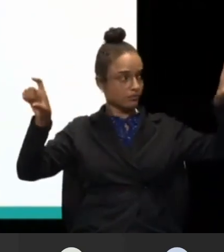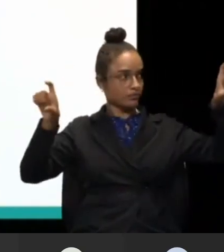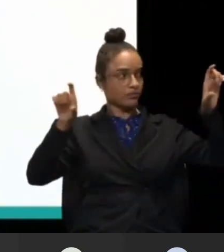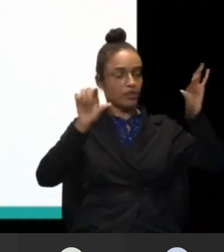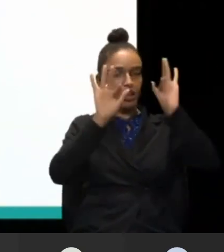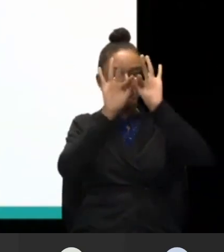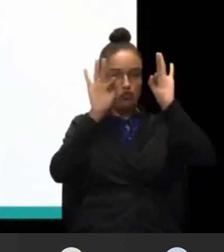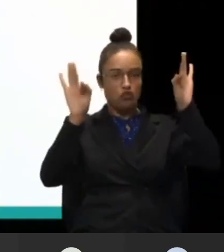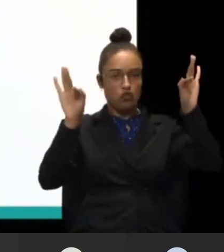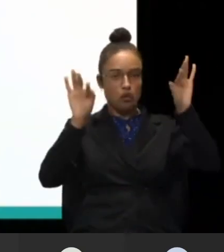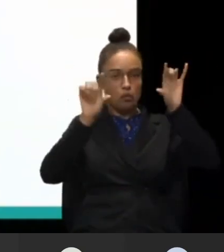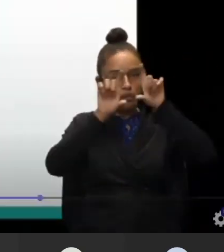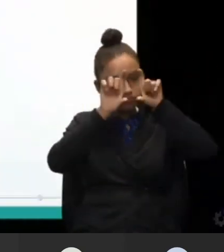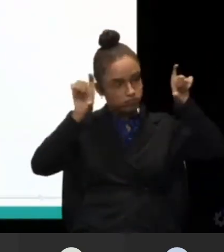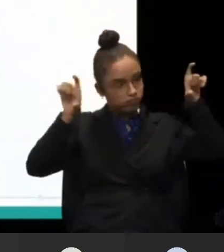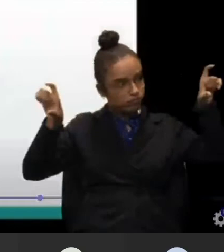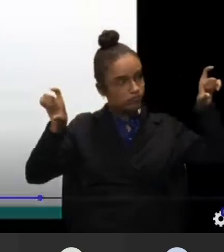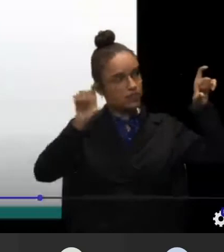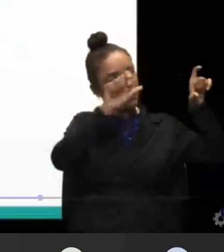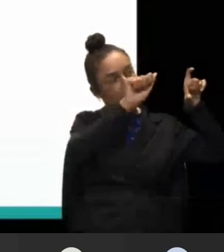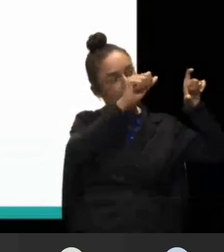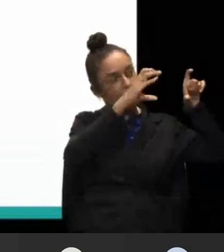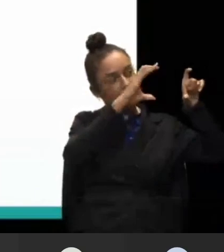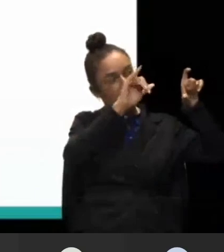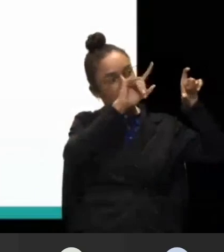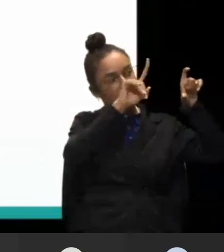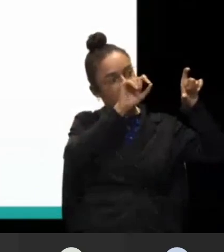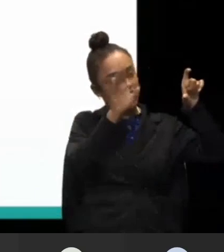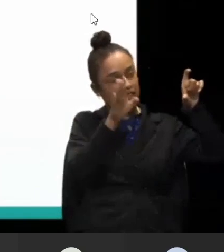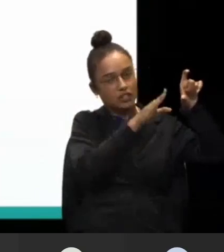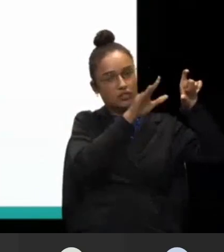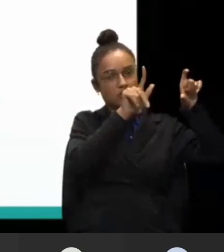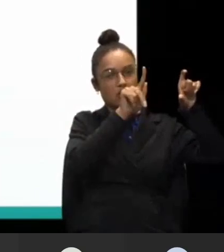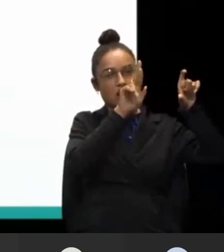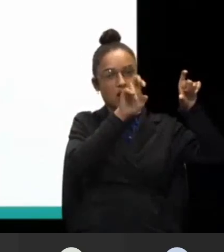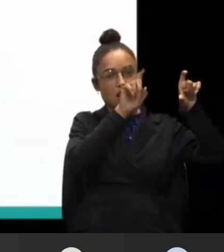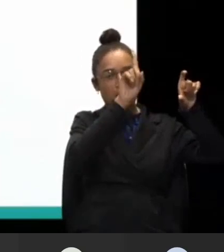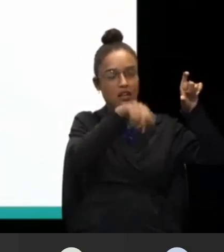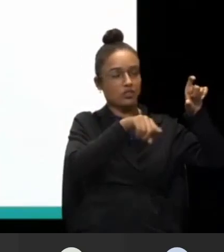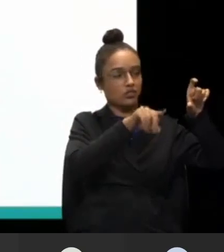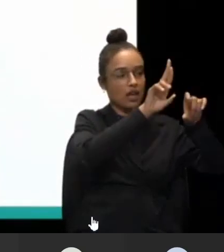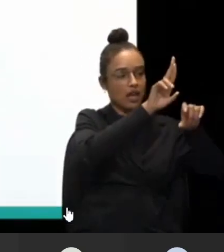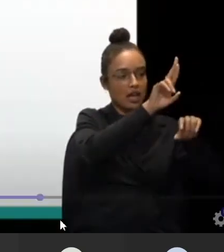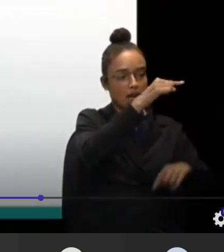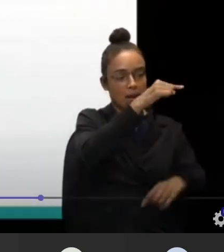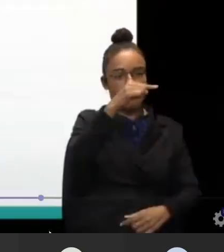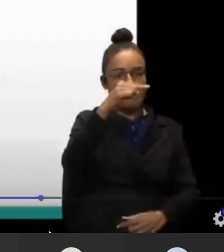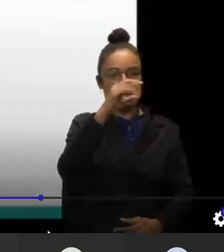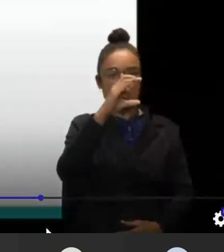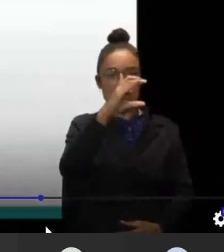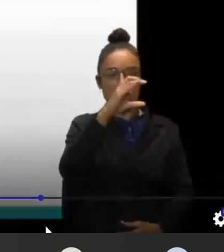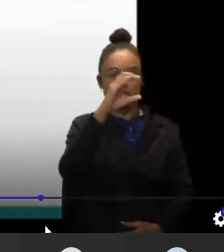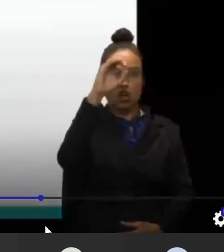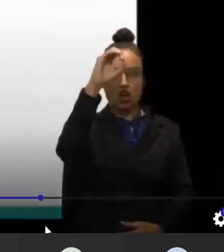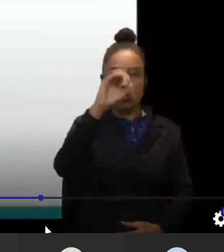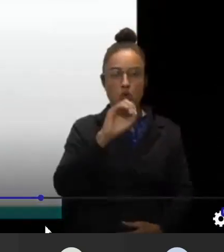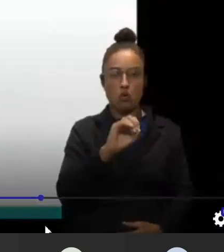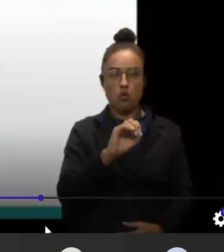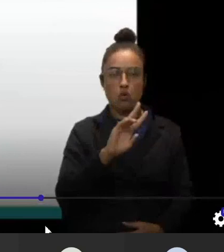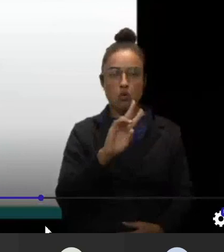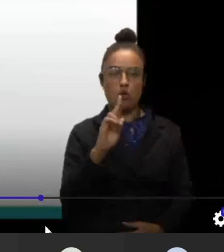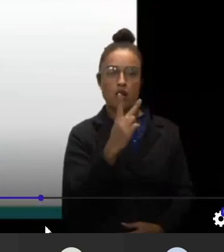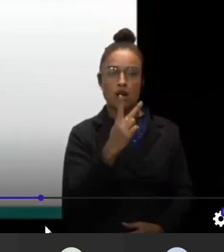ácido graxo livre. Na presença de uma base, esse M aqui seria uma base genérica, pode